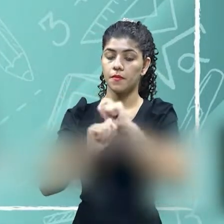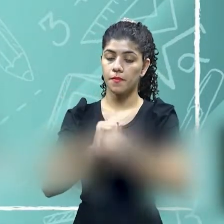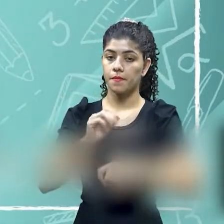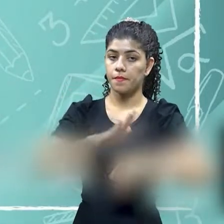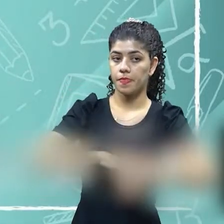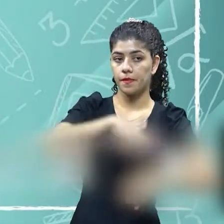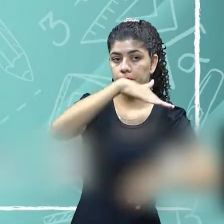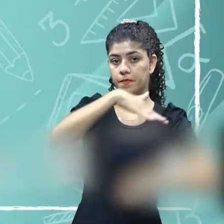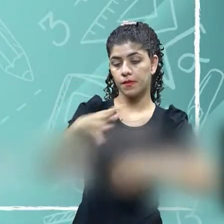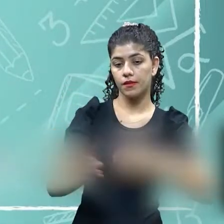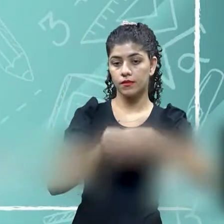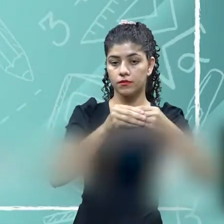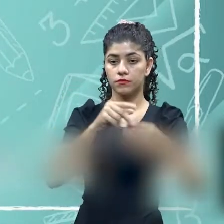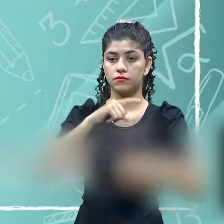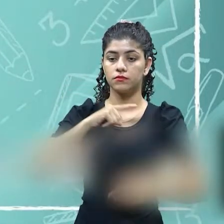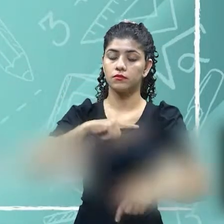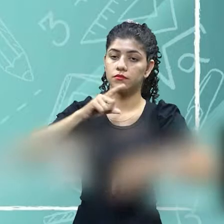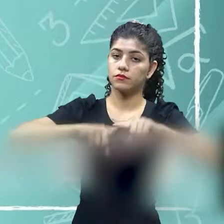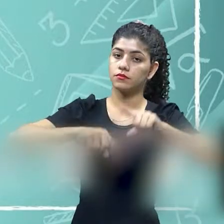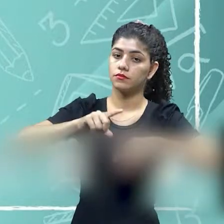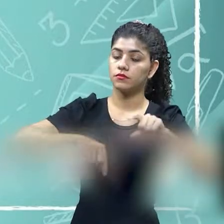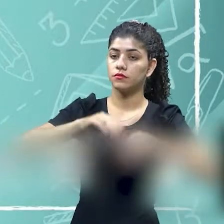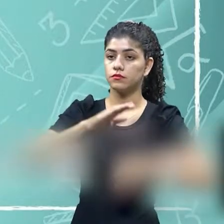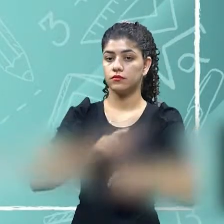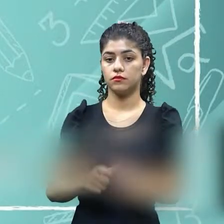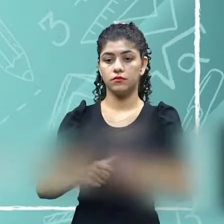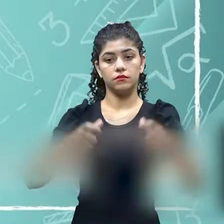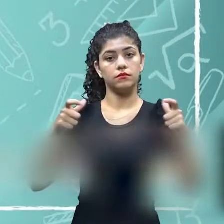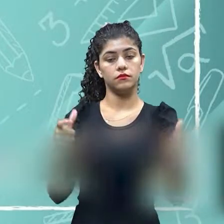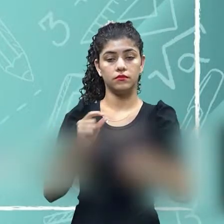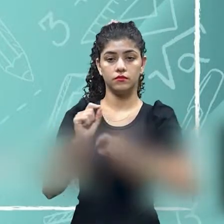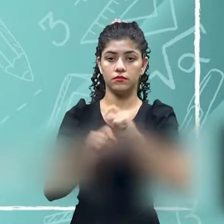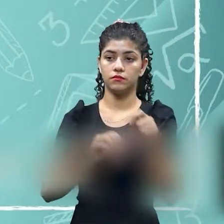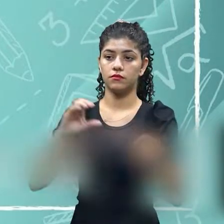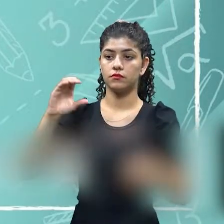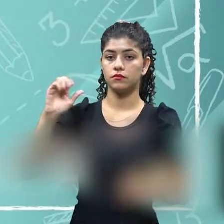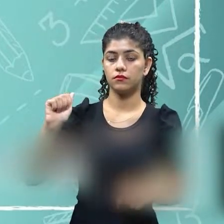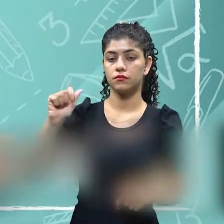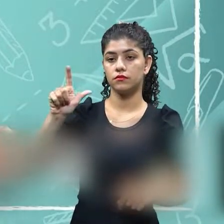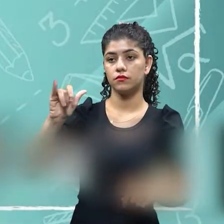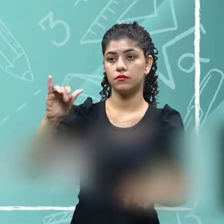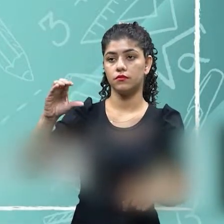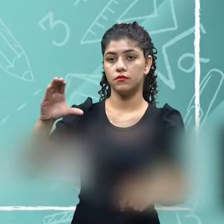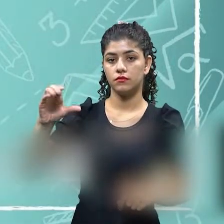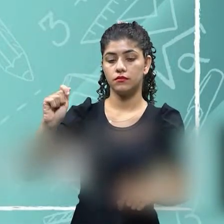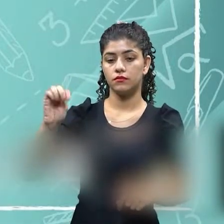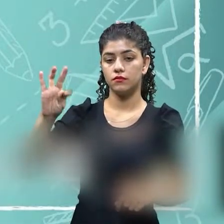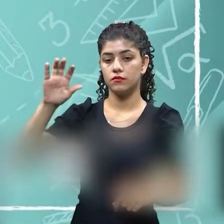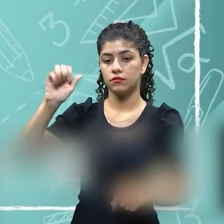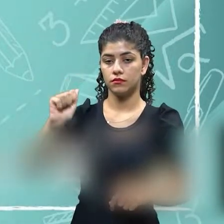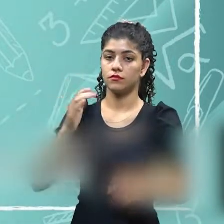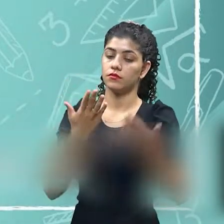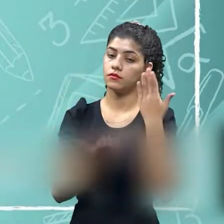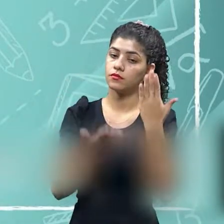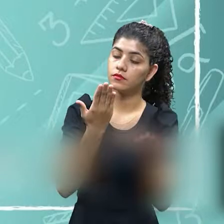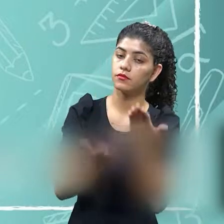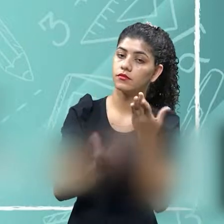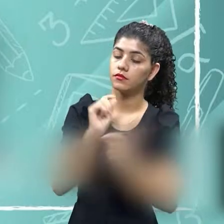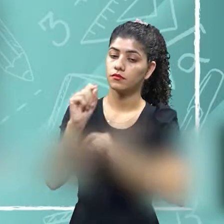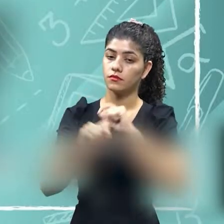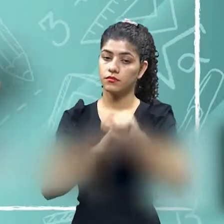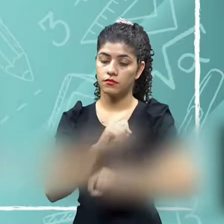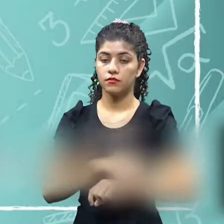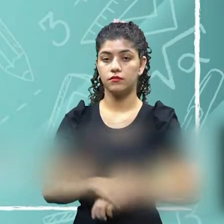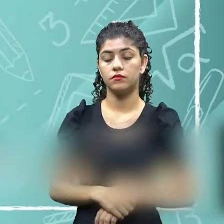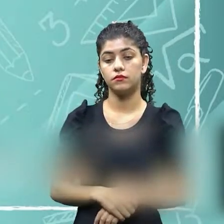quanto mais valor agregado tiver o produto, maior vai ser a alíquota da TEC. Então, fazendo uma comparação, se for fazer